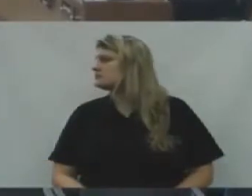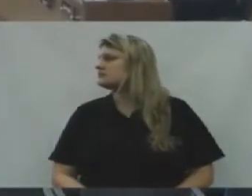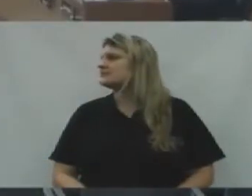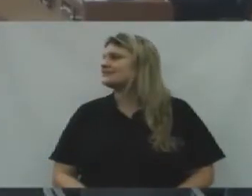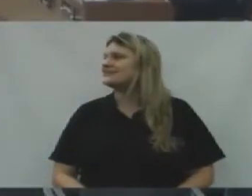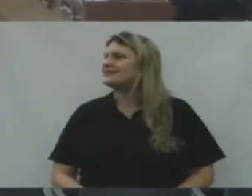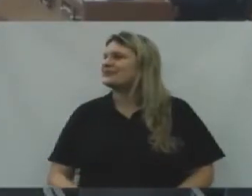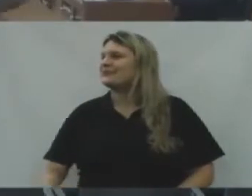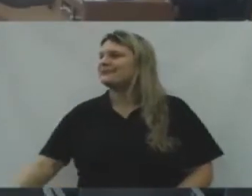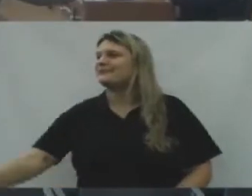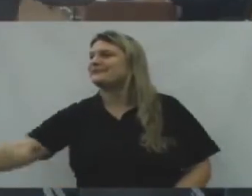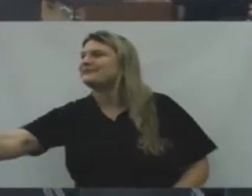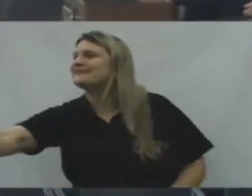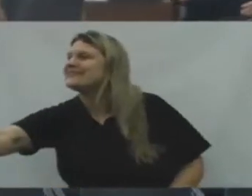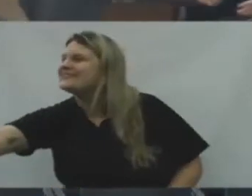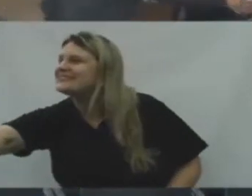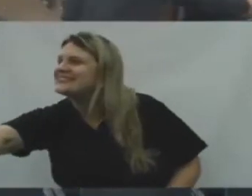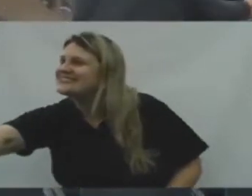Boa noite a todos.